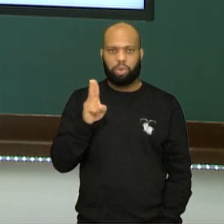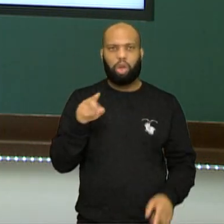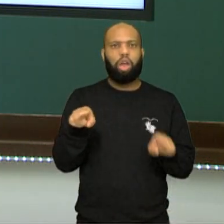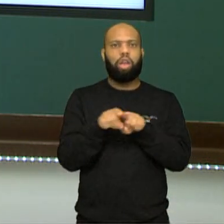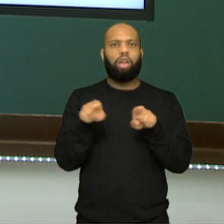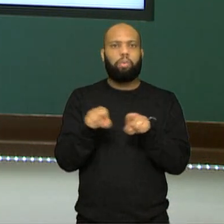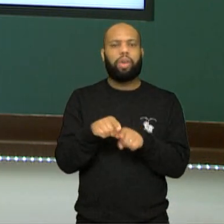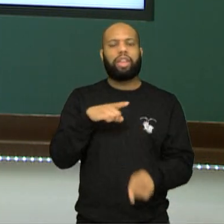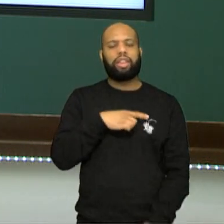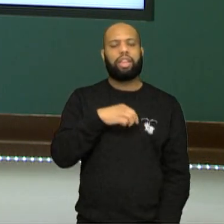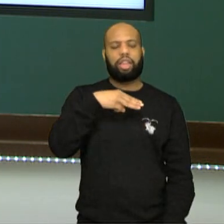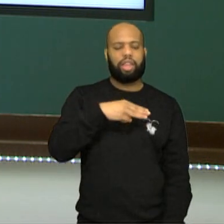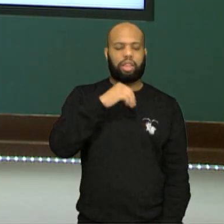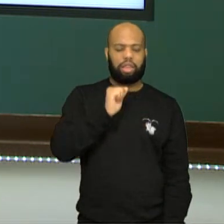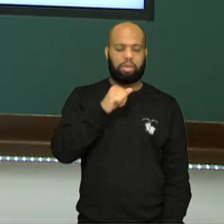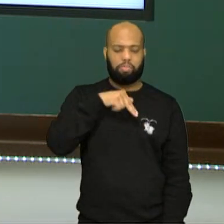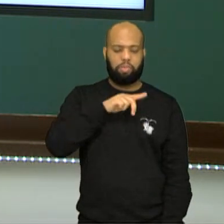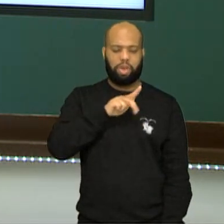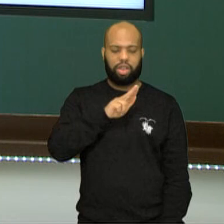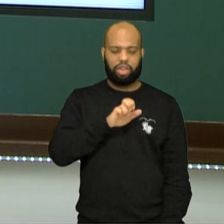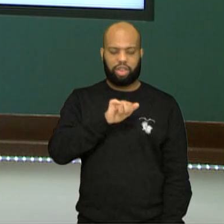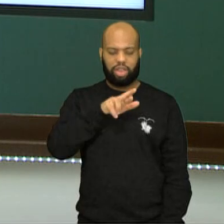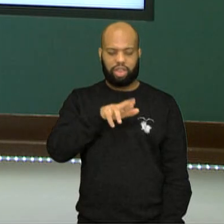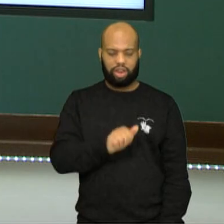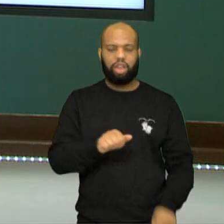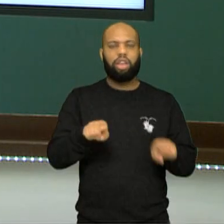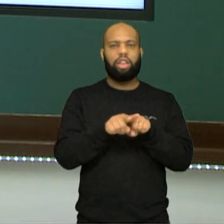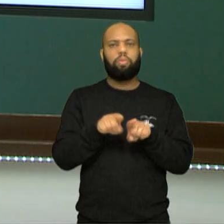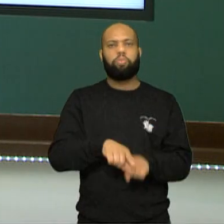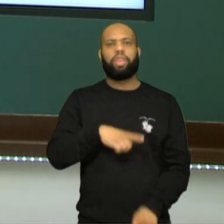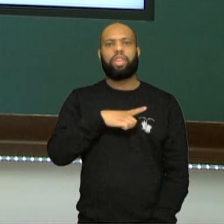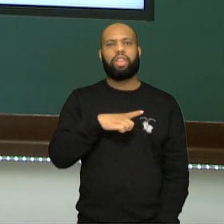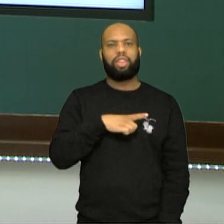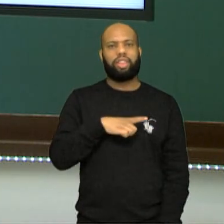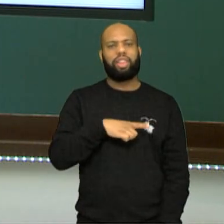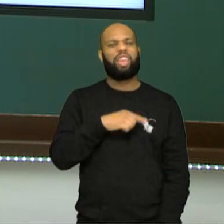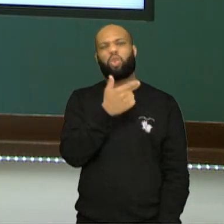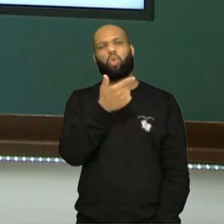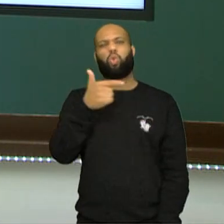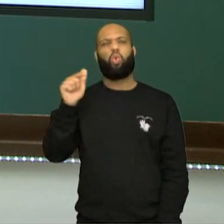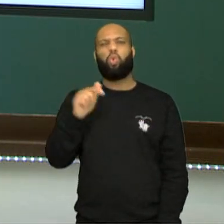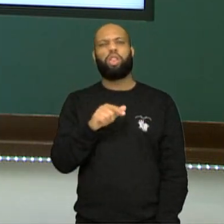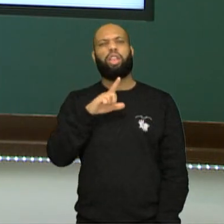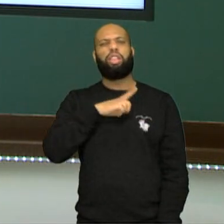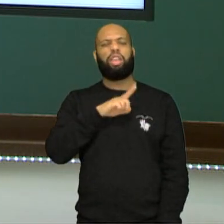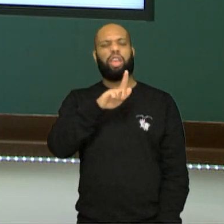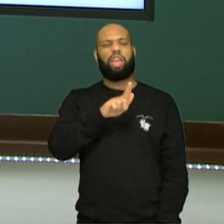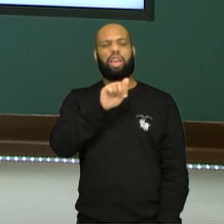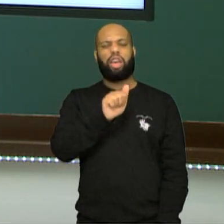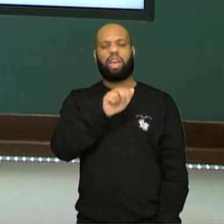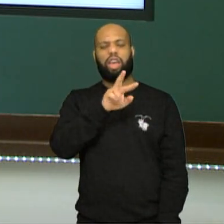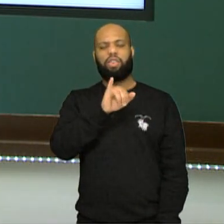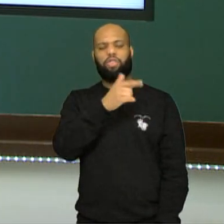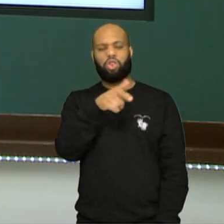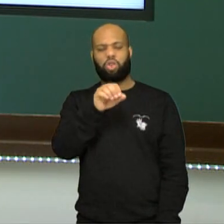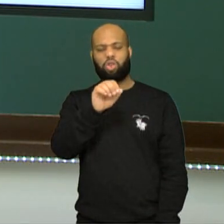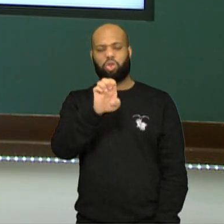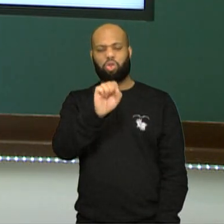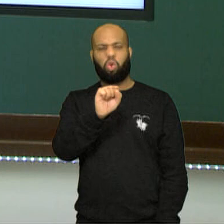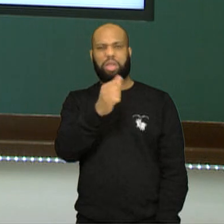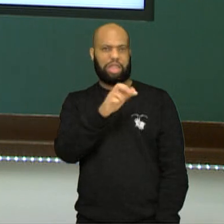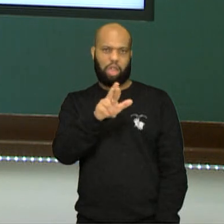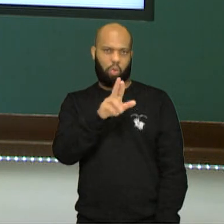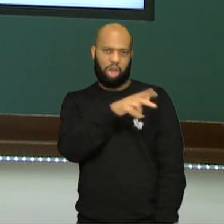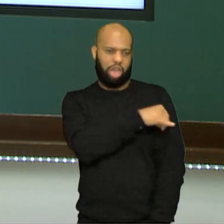Mangueira, temos Salgueiro, tem um monte de coisa boa lá no Rio de Janeiro, fora de São Paulo, que tem Vai-Vai, Gaviões, e por aí, Mancha Verde, etc.